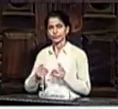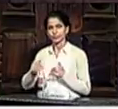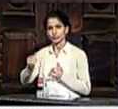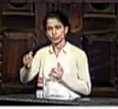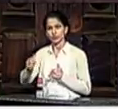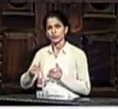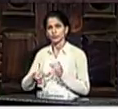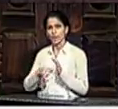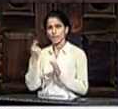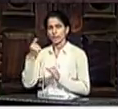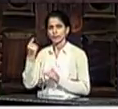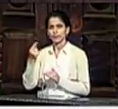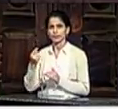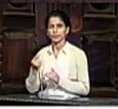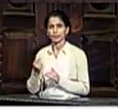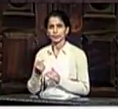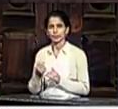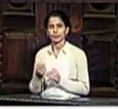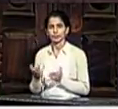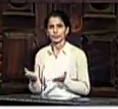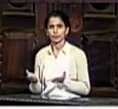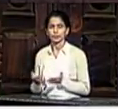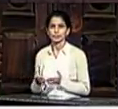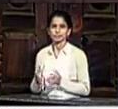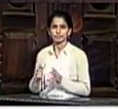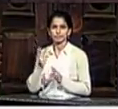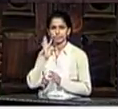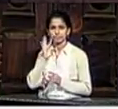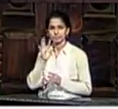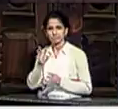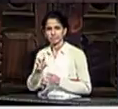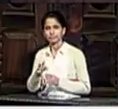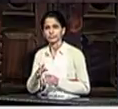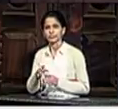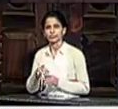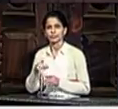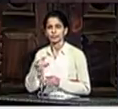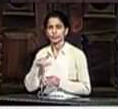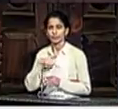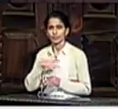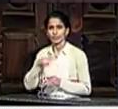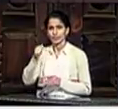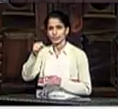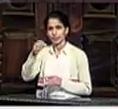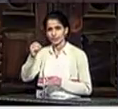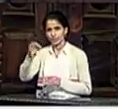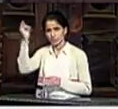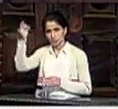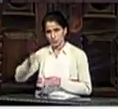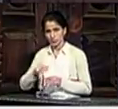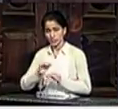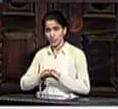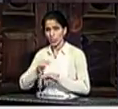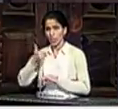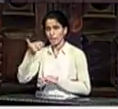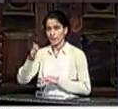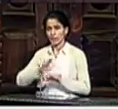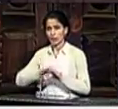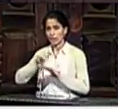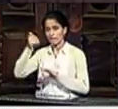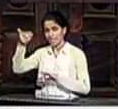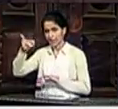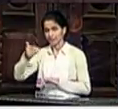fase, não disse ou não ouvi que nós demos 70% de aumento acima